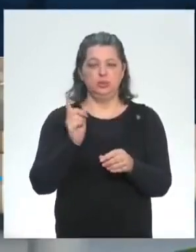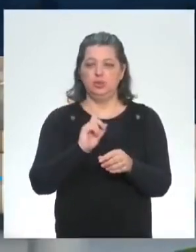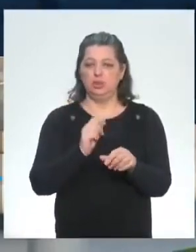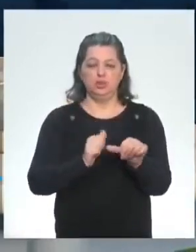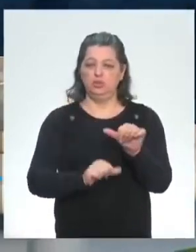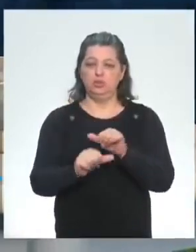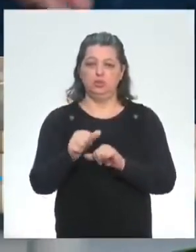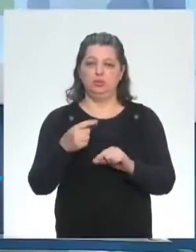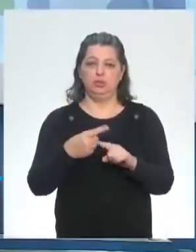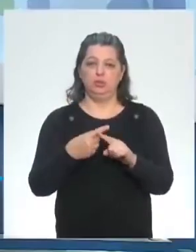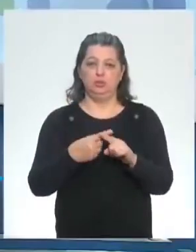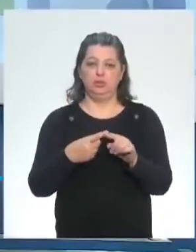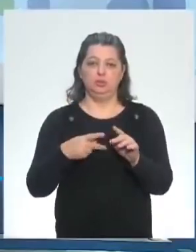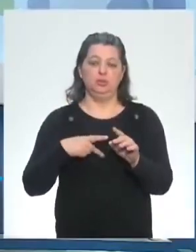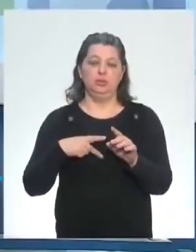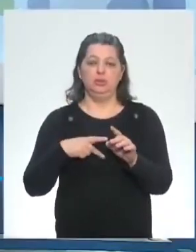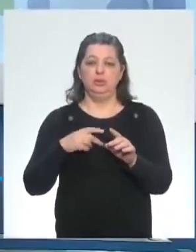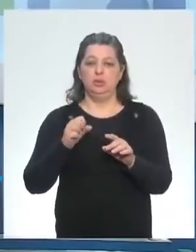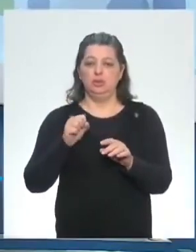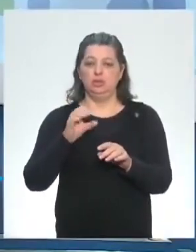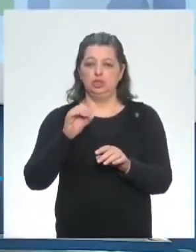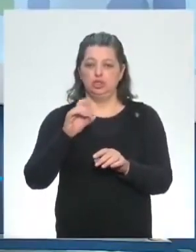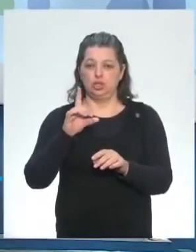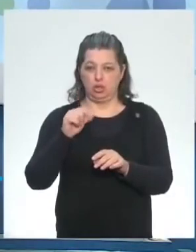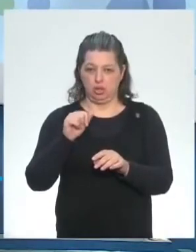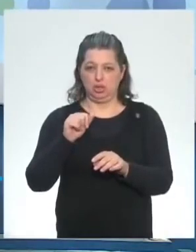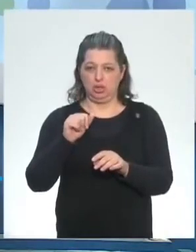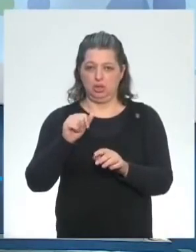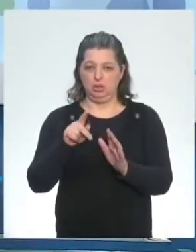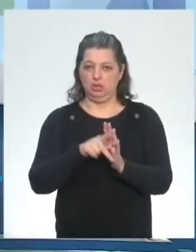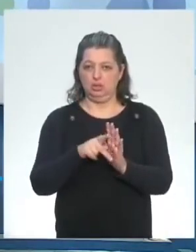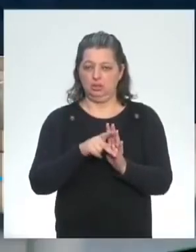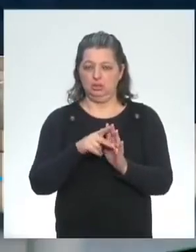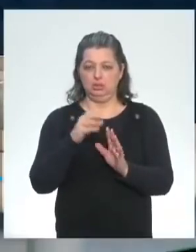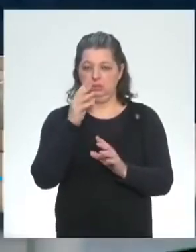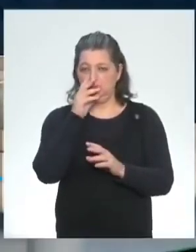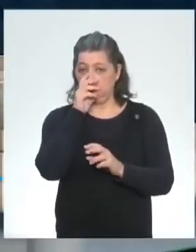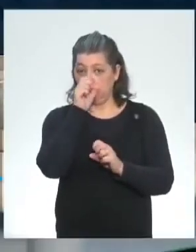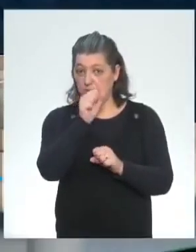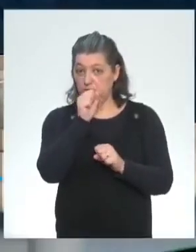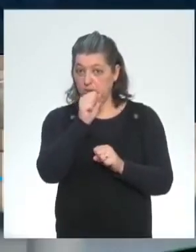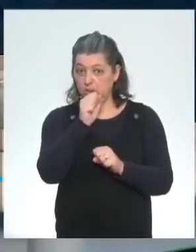de soda cáustica está muito maior.